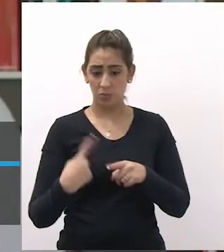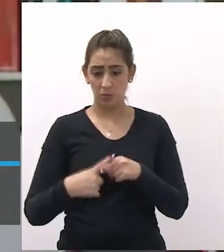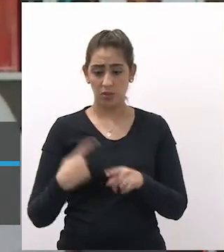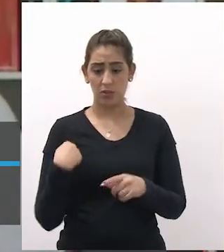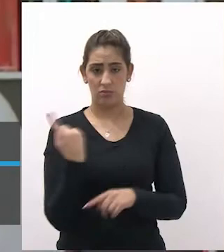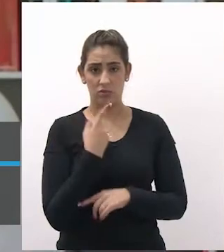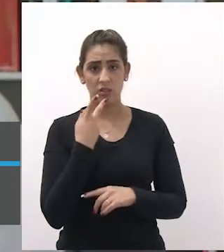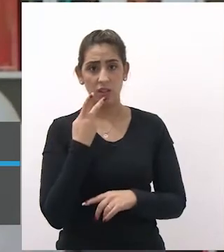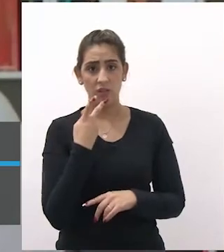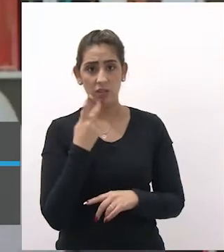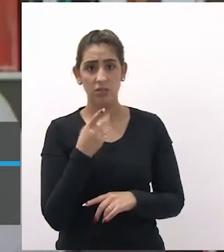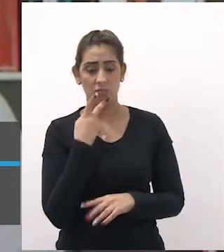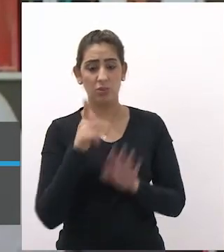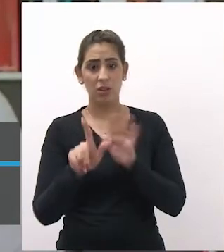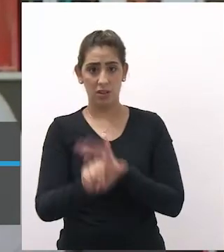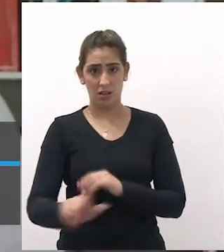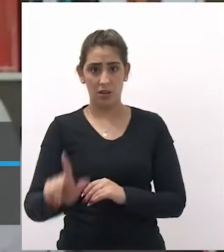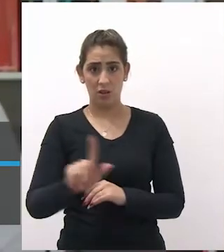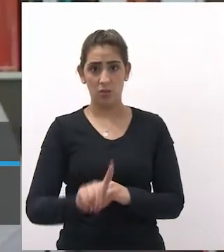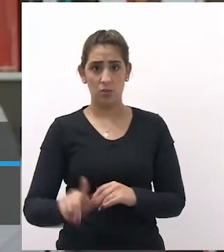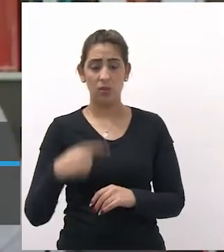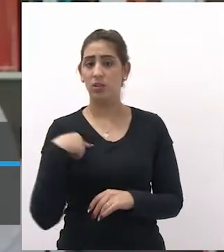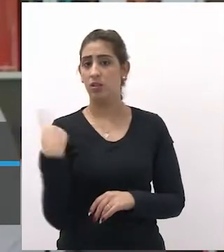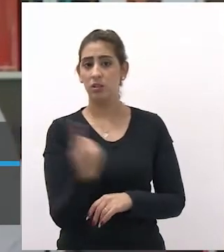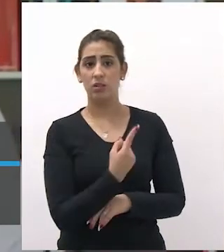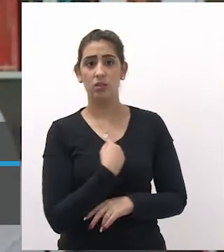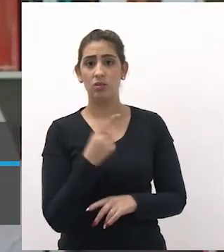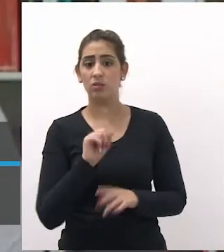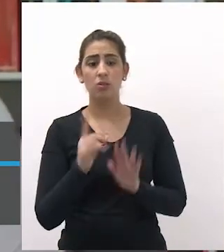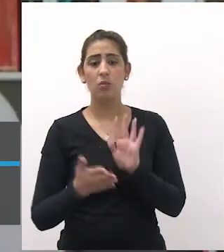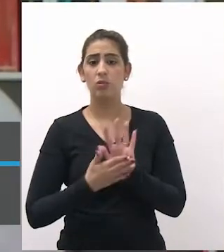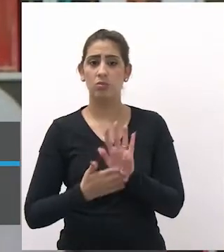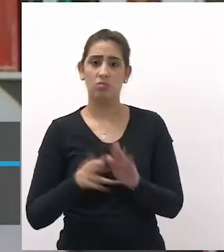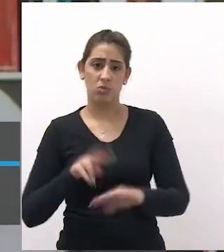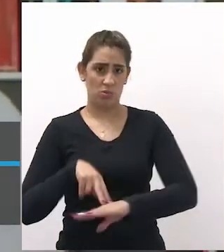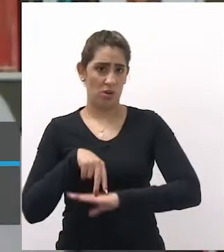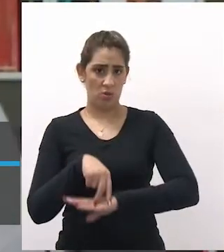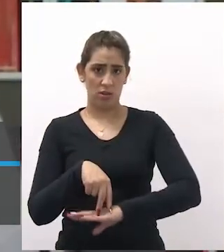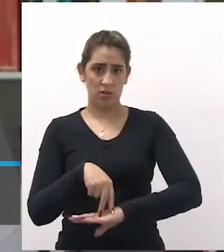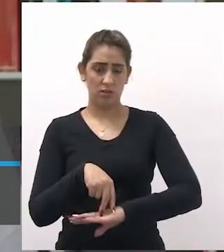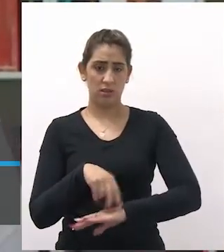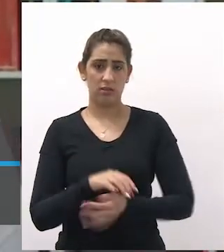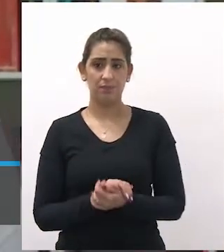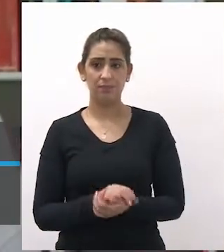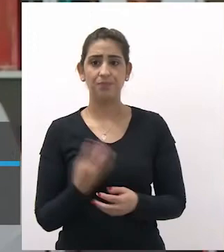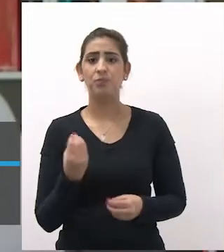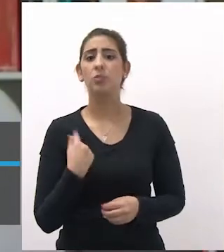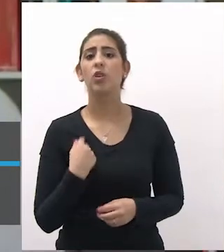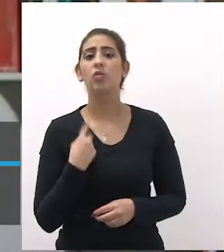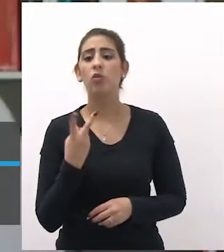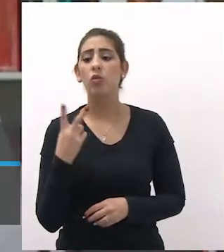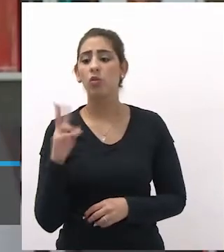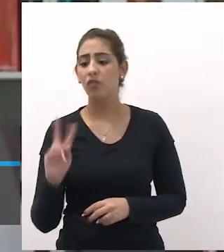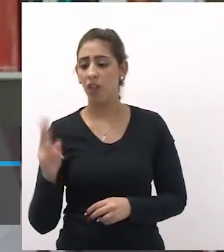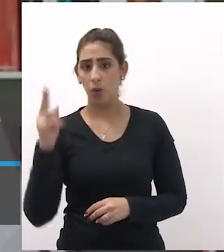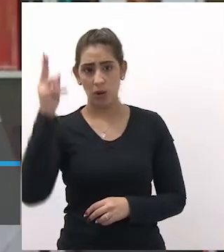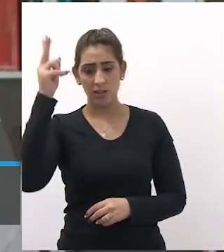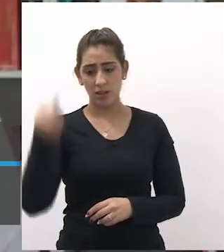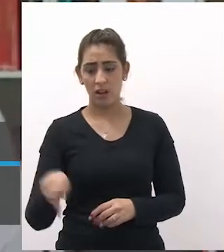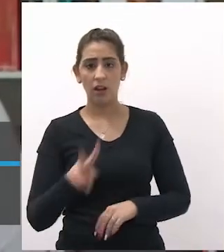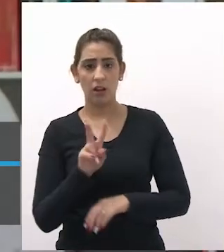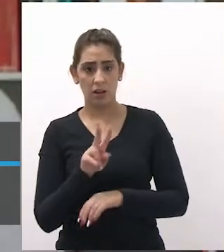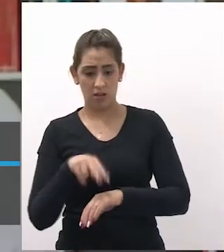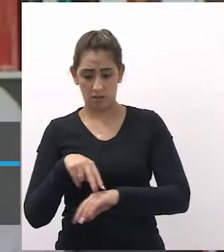falando de literatura em que nós não somos protagonistas. Como é que eu vou valorizar uma literatura em que eu não sou